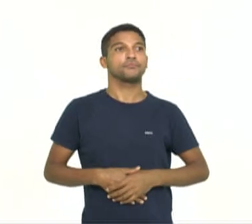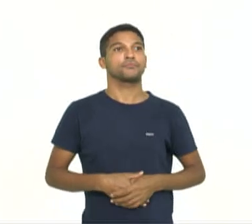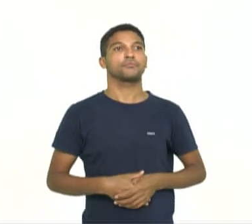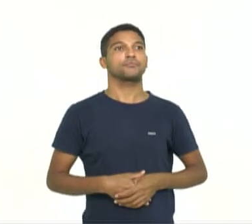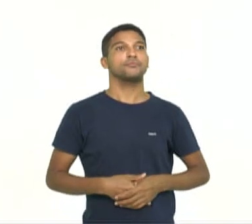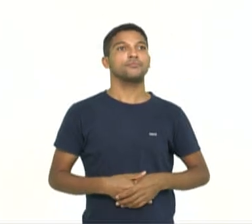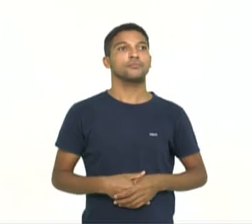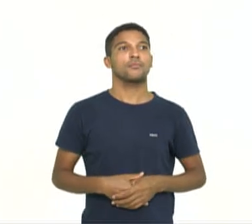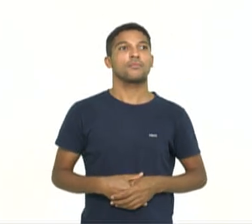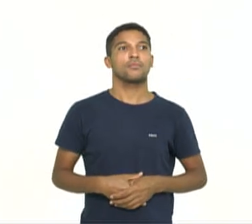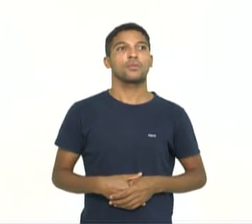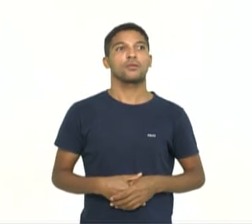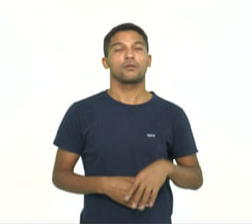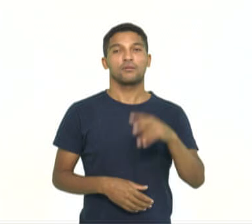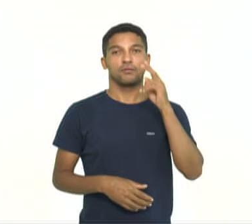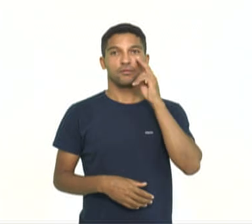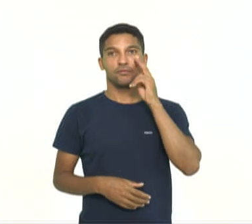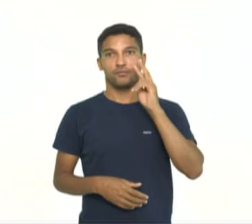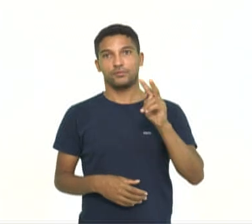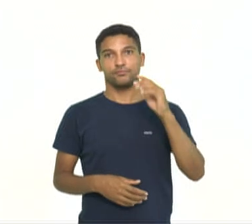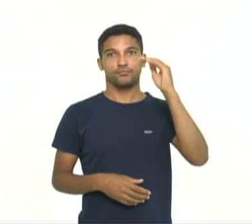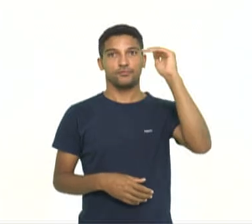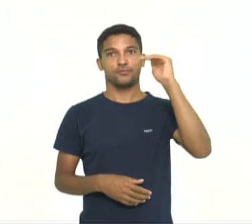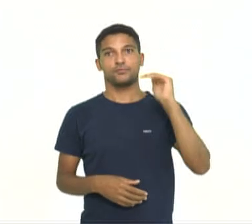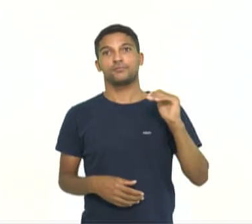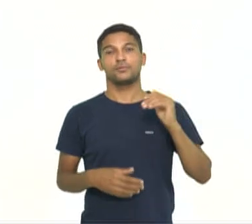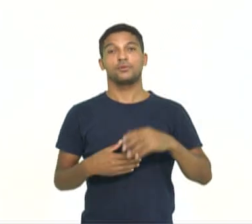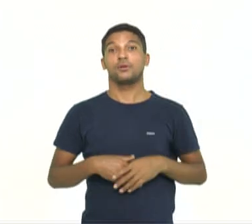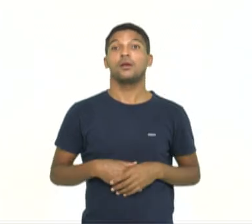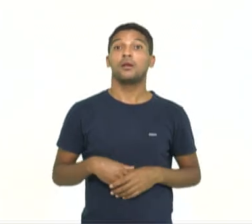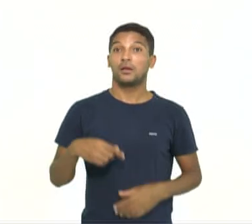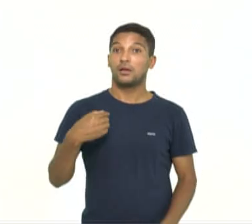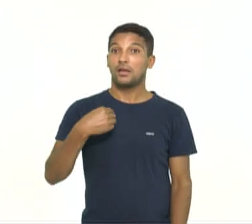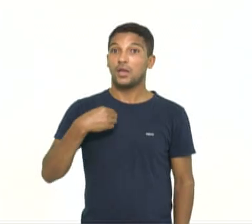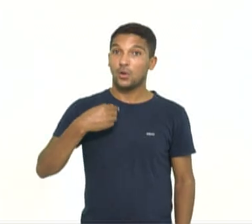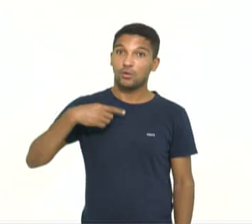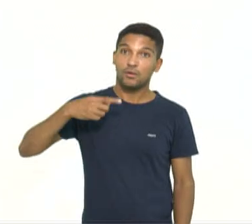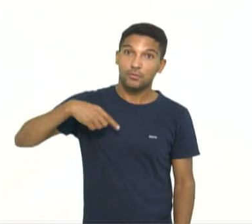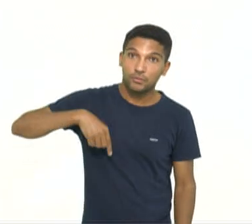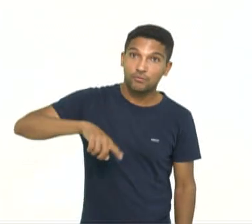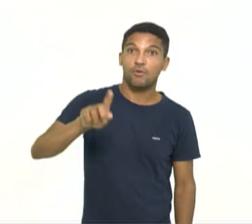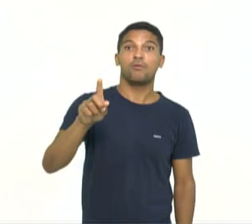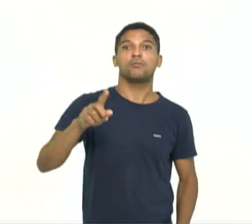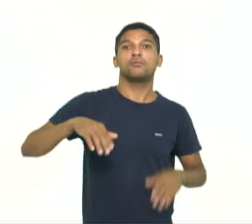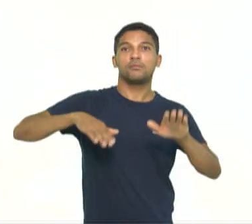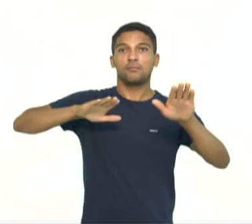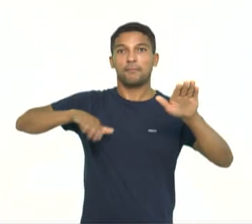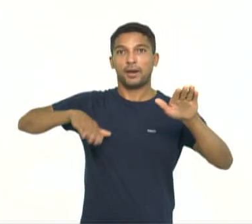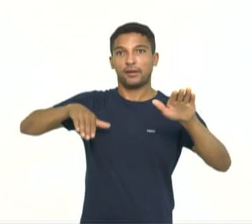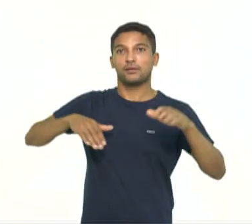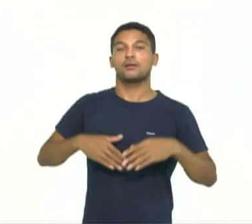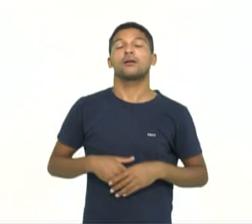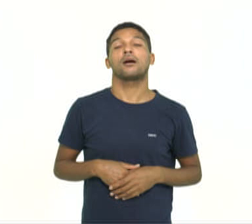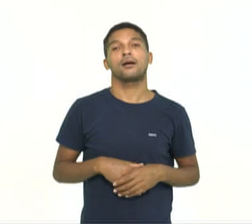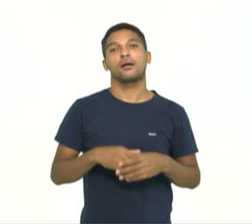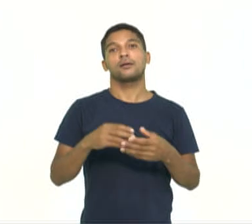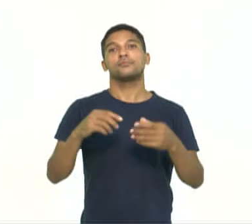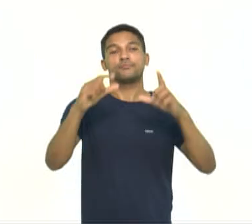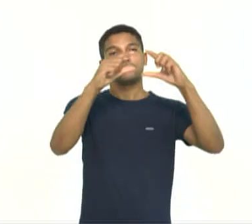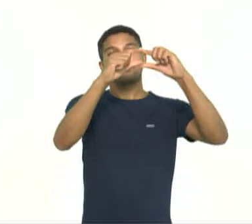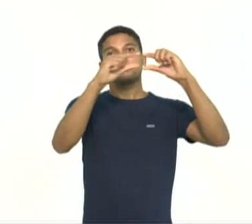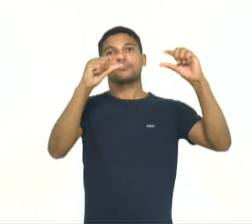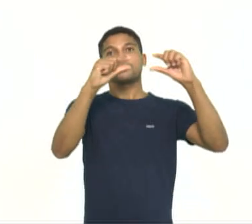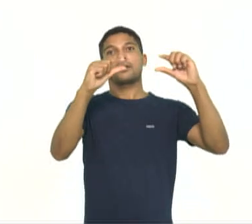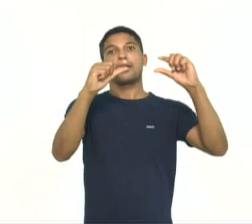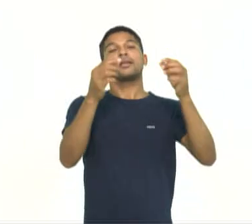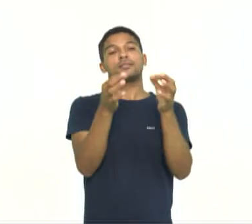Então, eu irei à praia, período simples, só tem o verbo ir. Agora, estou comprando um protetor solar, depois irei à praia,